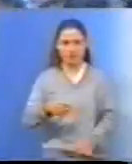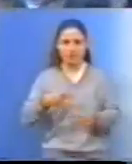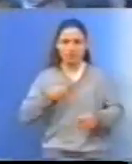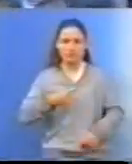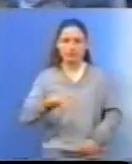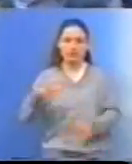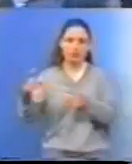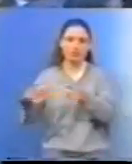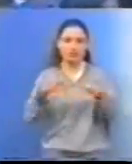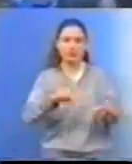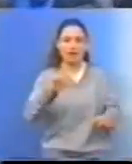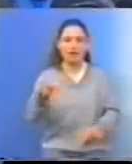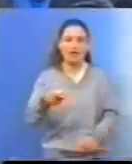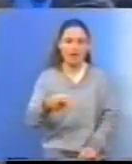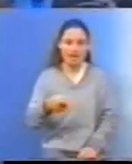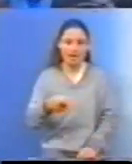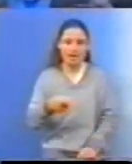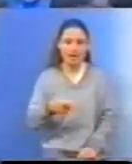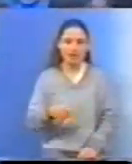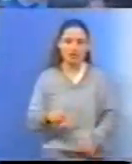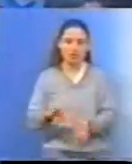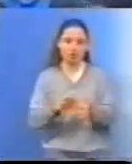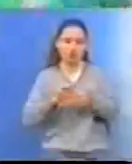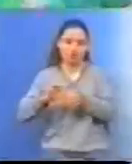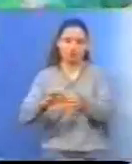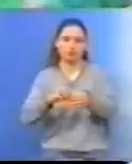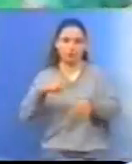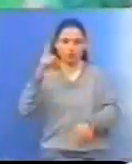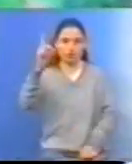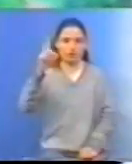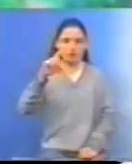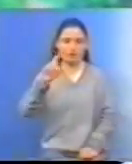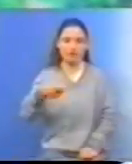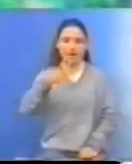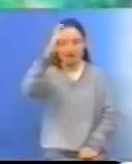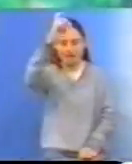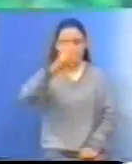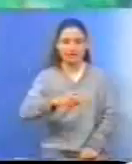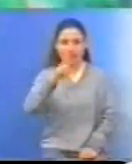religiosa, vai, decida-se. Não fique enrolando.